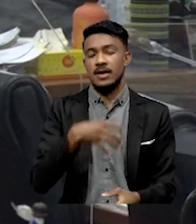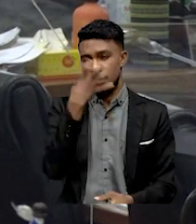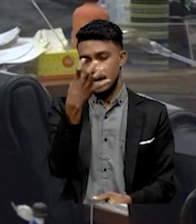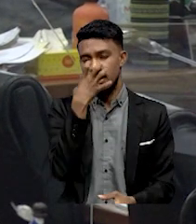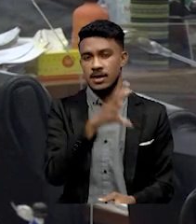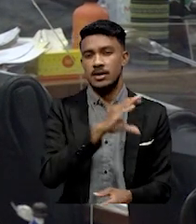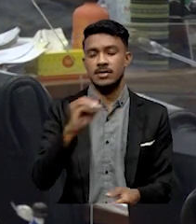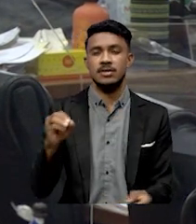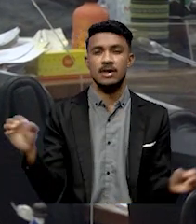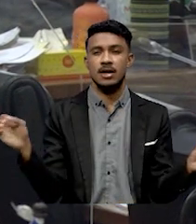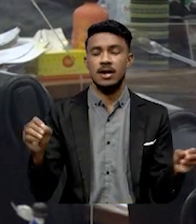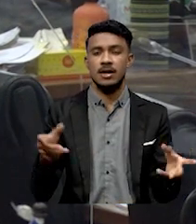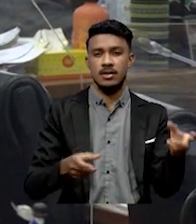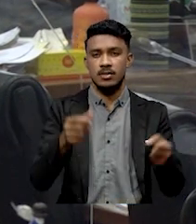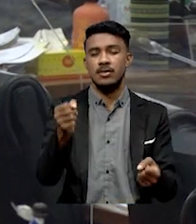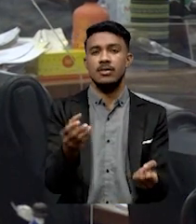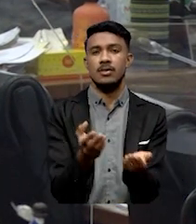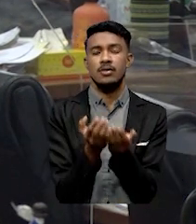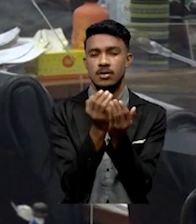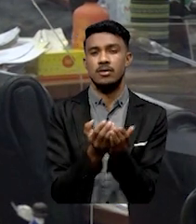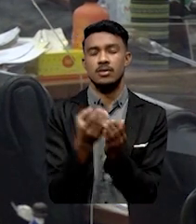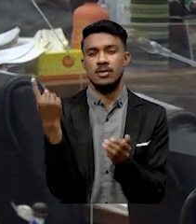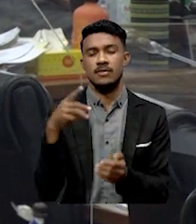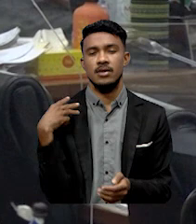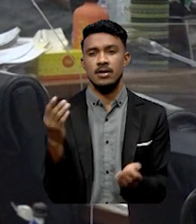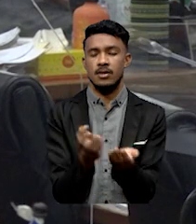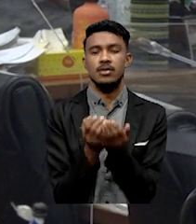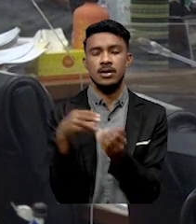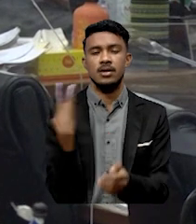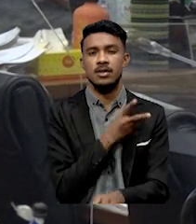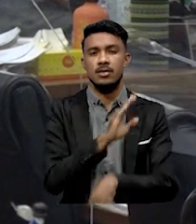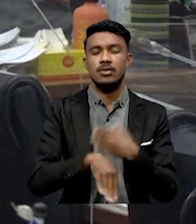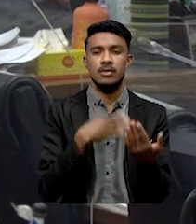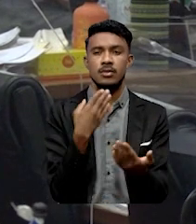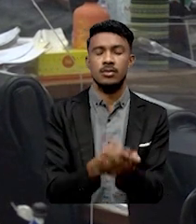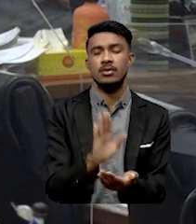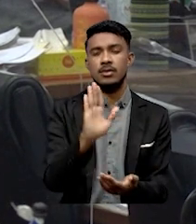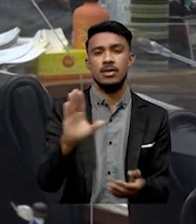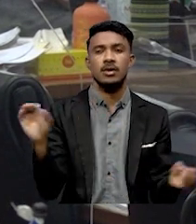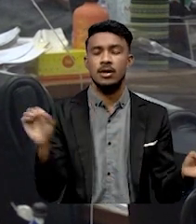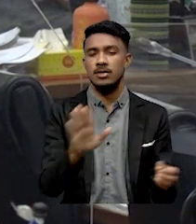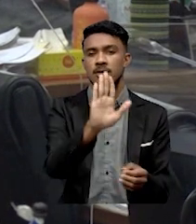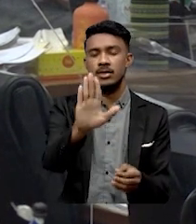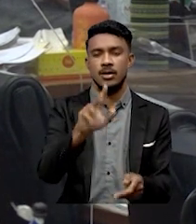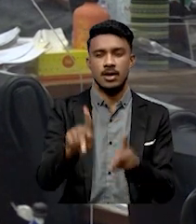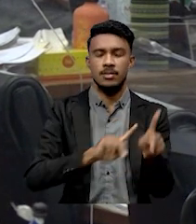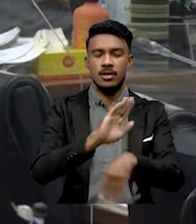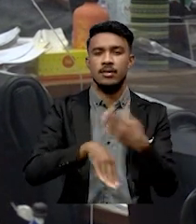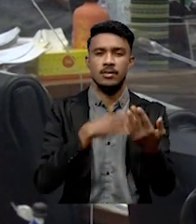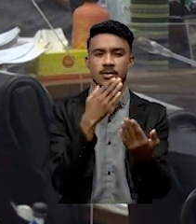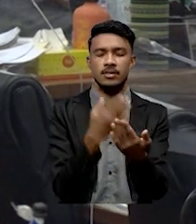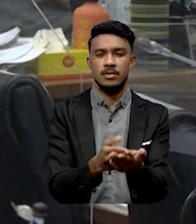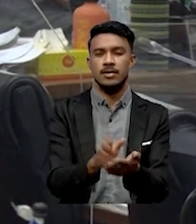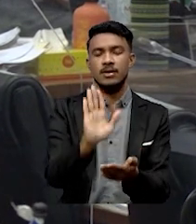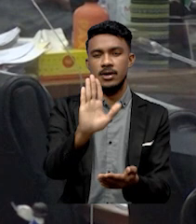la klero ro la klero ro ne ita hotu ninia. La si ta botu ni nia la osa ni a pop timo reste ni nia.